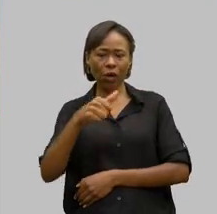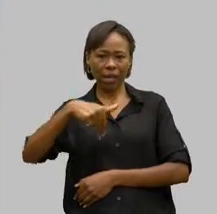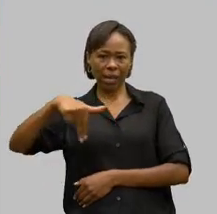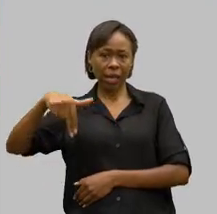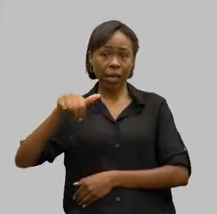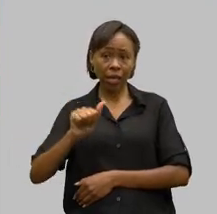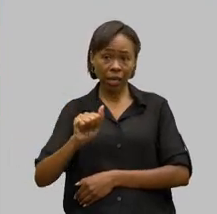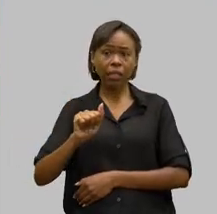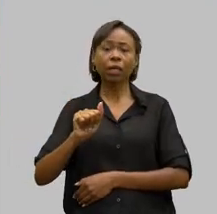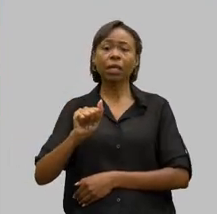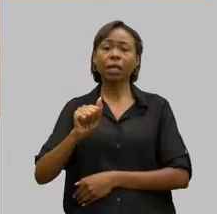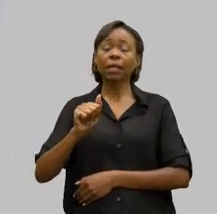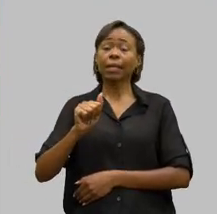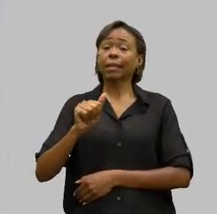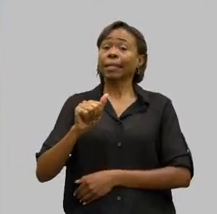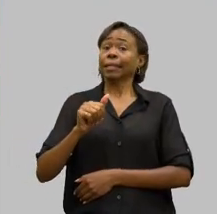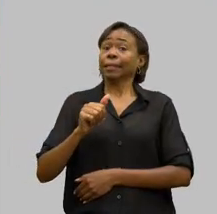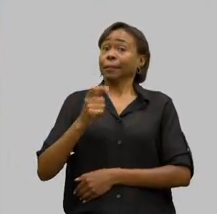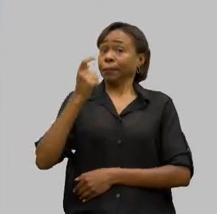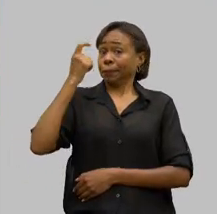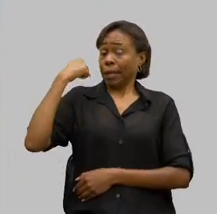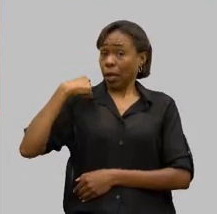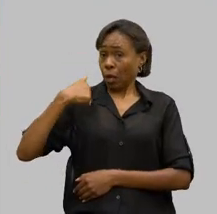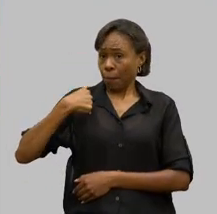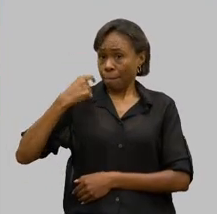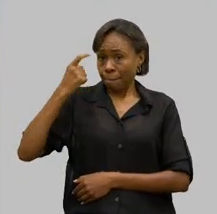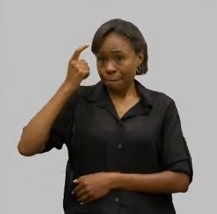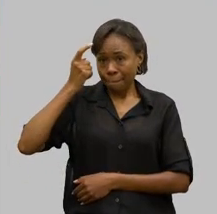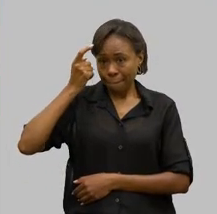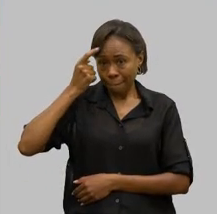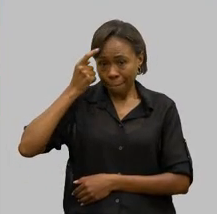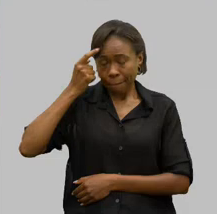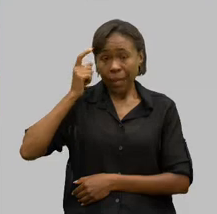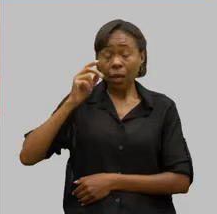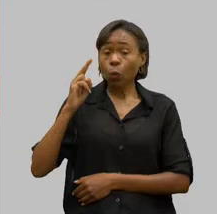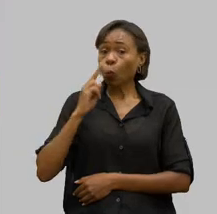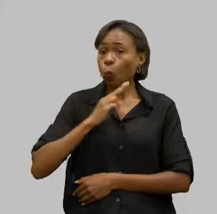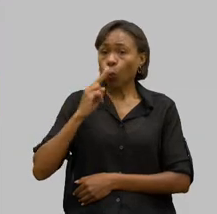que eu penso que é urgente que nós nos detenhamos